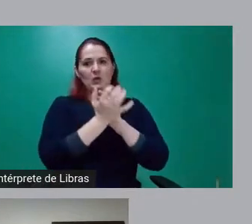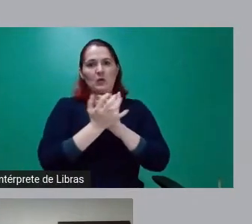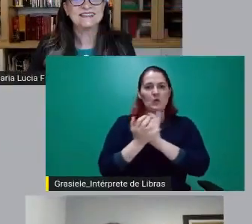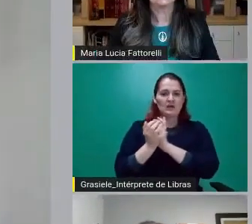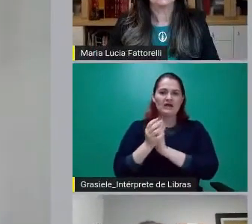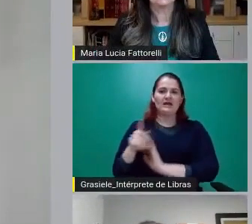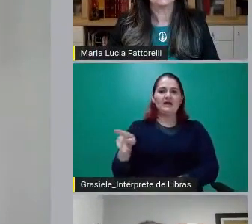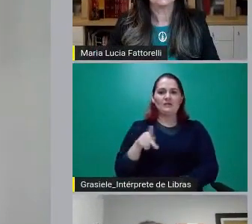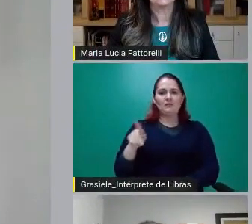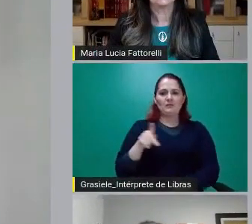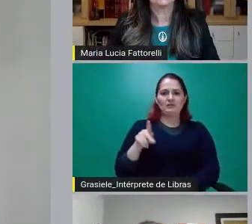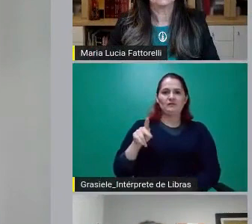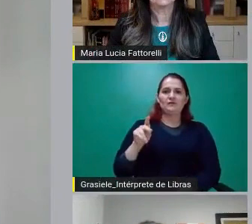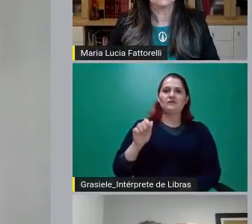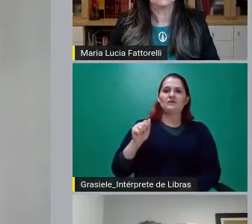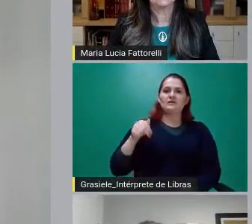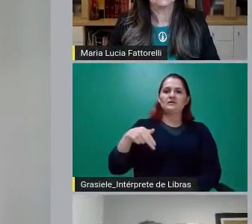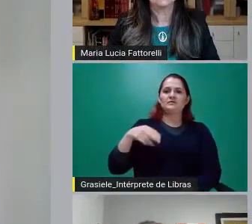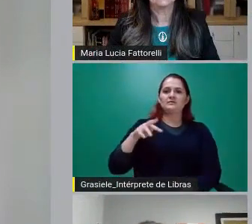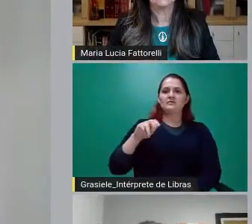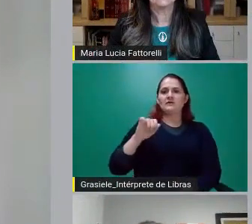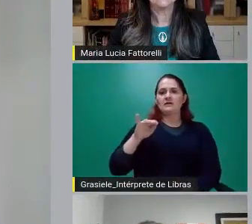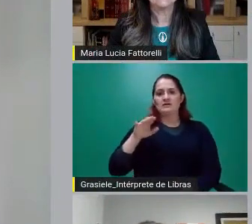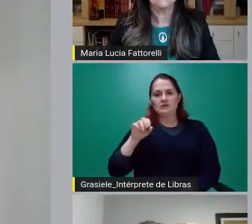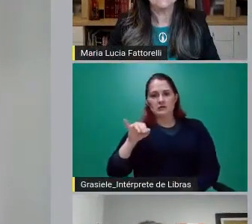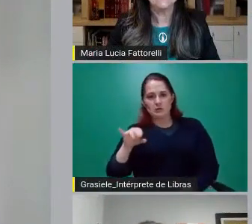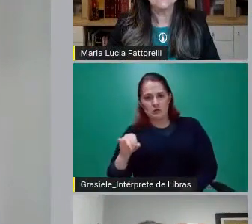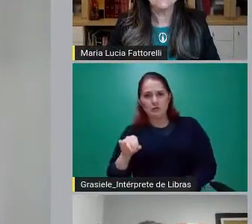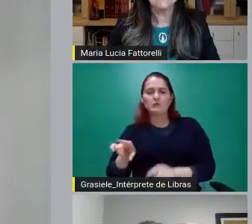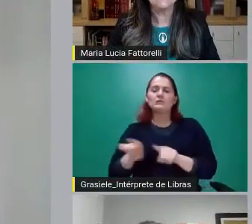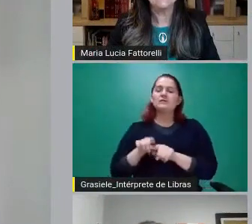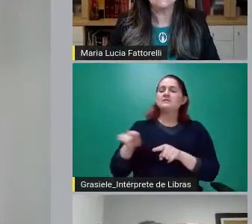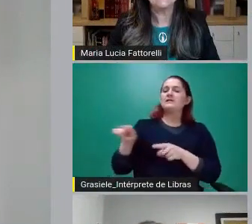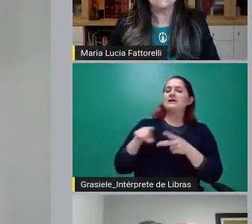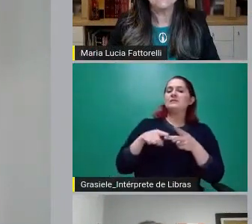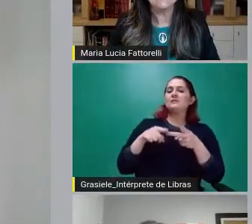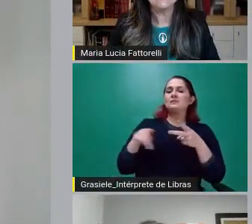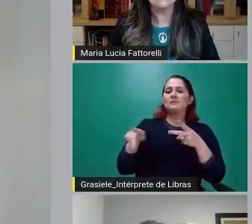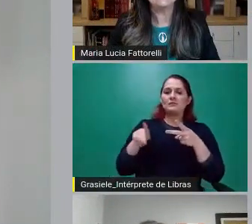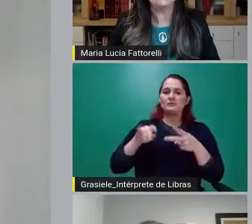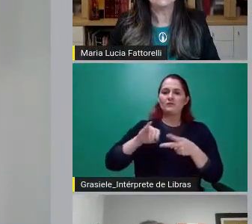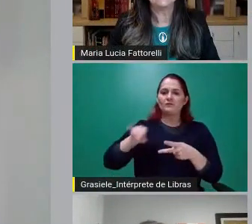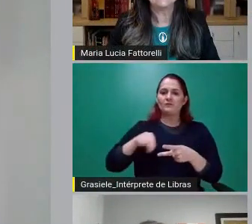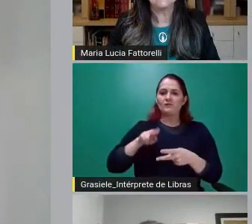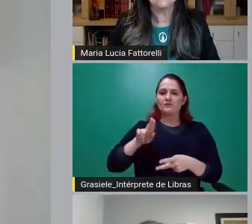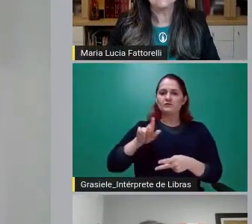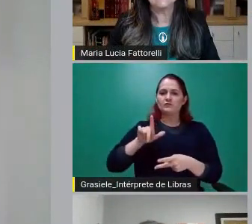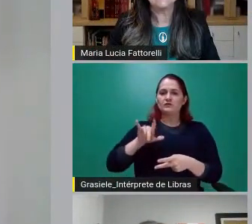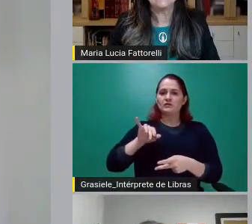professor Antônio Gonçalves, a professora Juliana Teixeira,